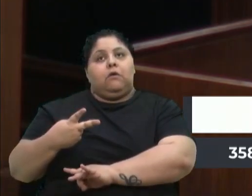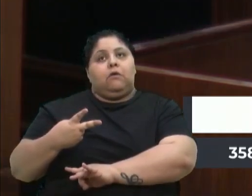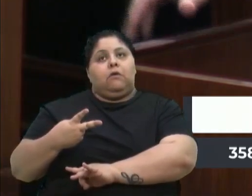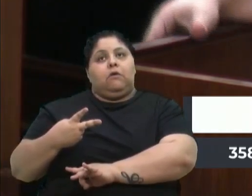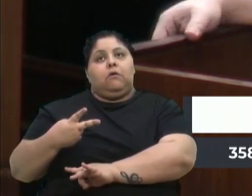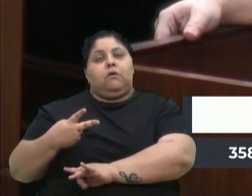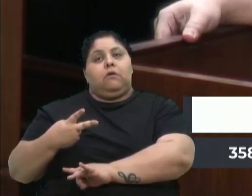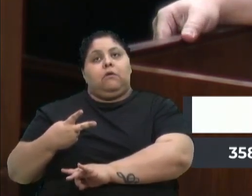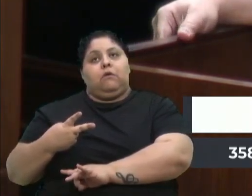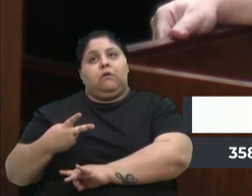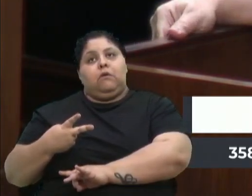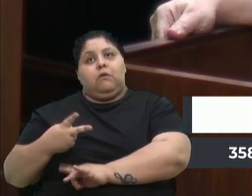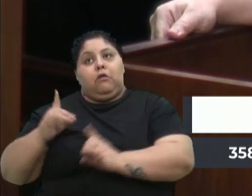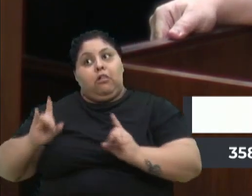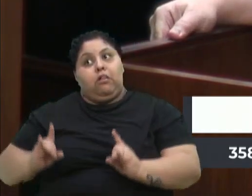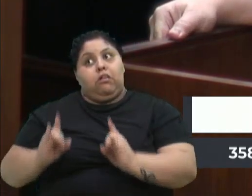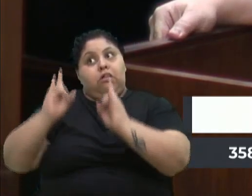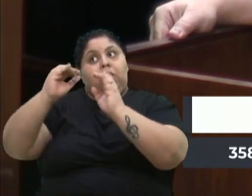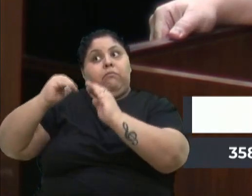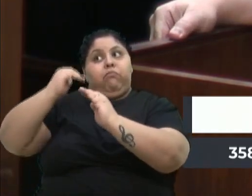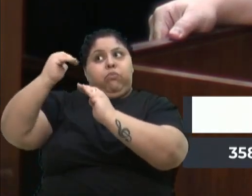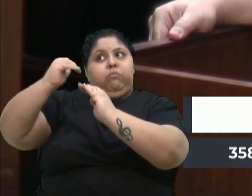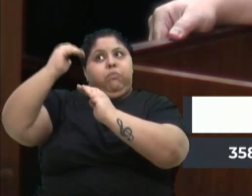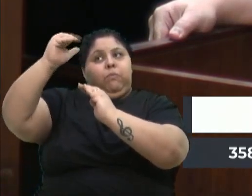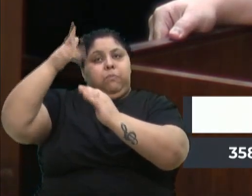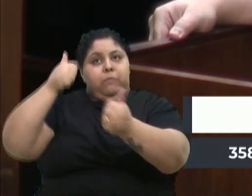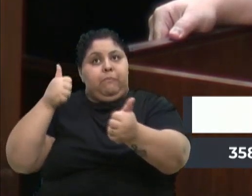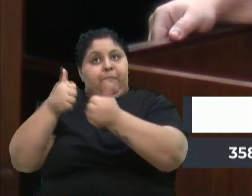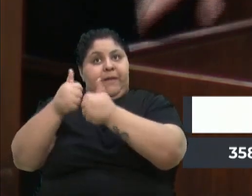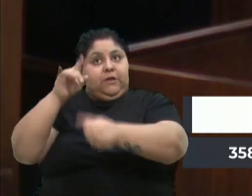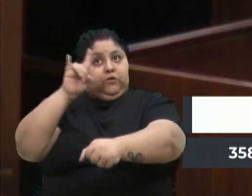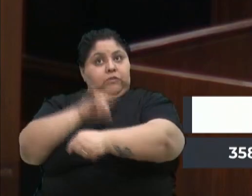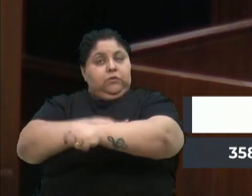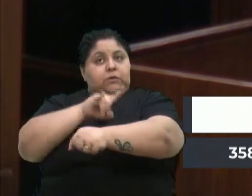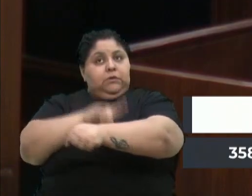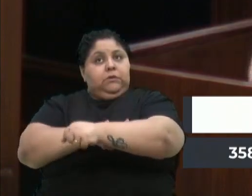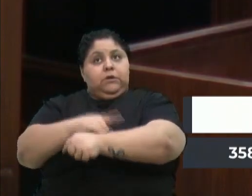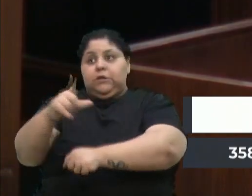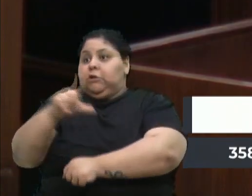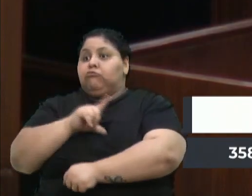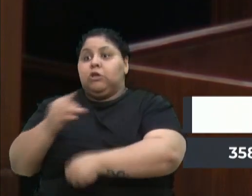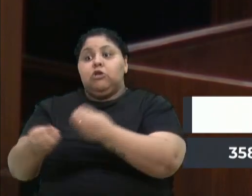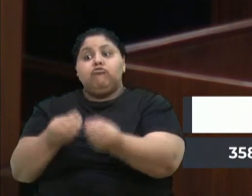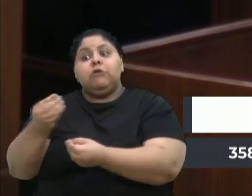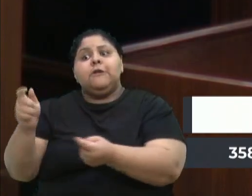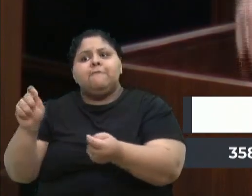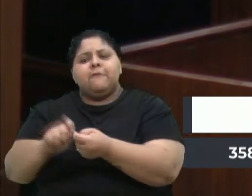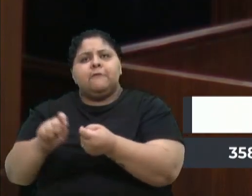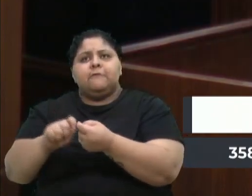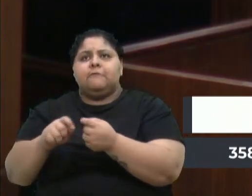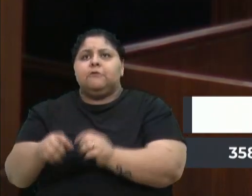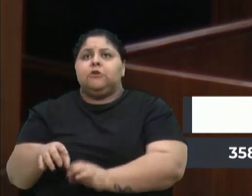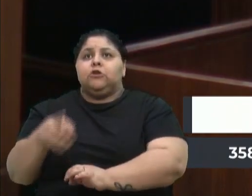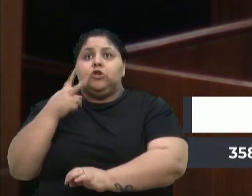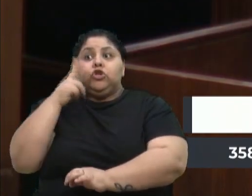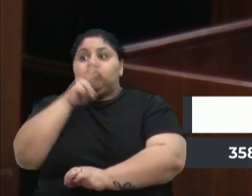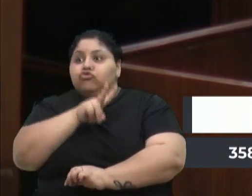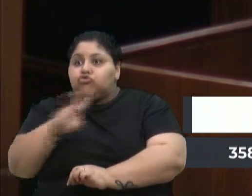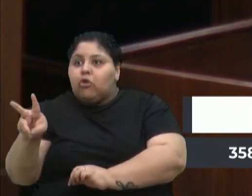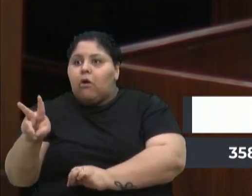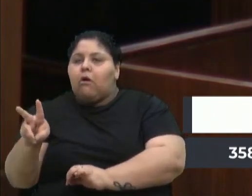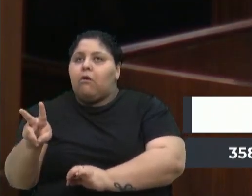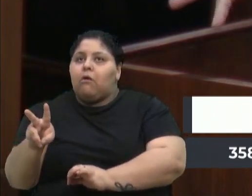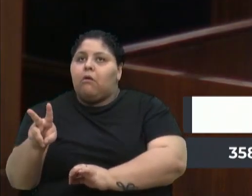no terceiro andar, lá pertinho lá dos banheiros, tá? E eles não têm o que fazer. Eles ficam ociosos,